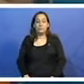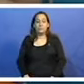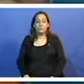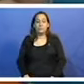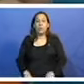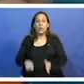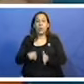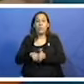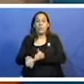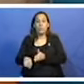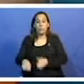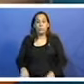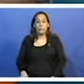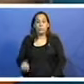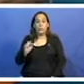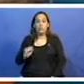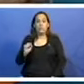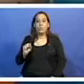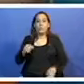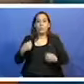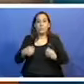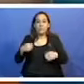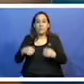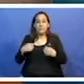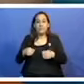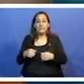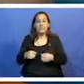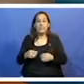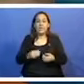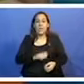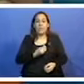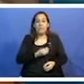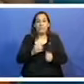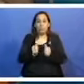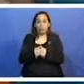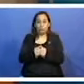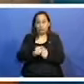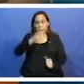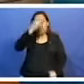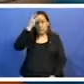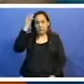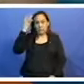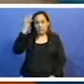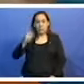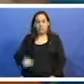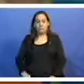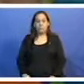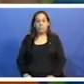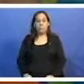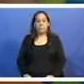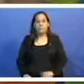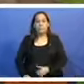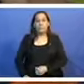uma perguntinha, o que que é necessário para a gente poder conviver bem com as pessoas? Você vai escrever duas